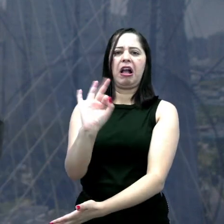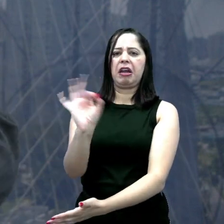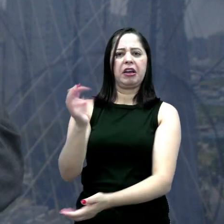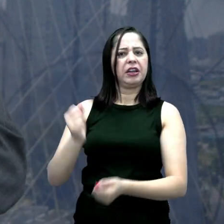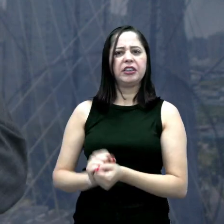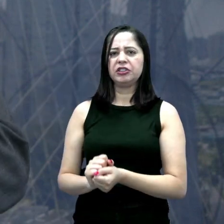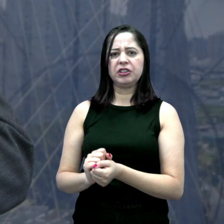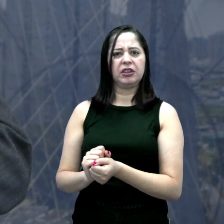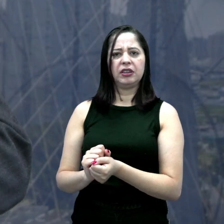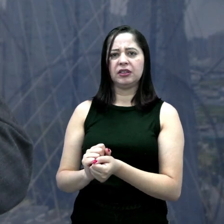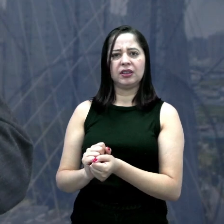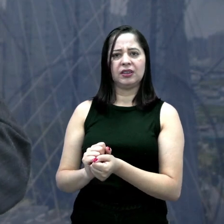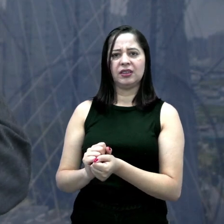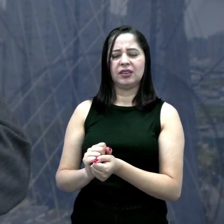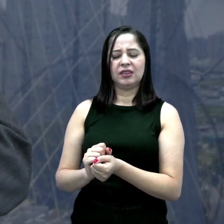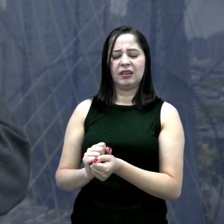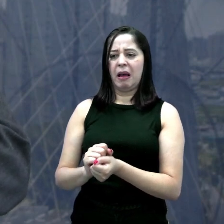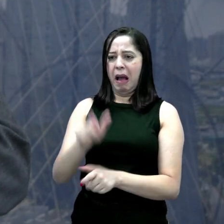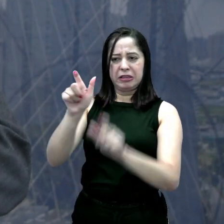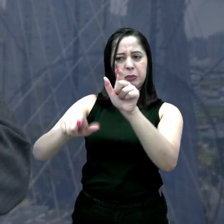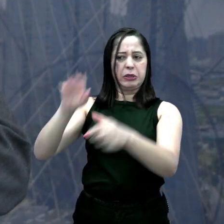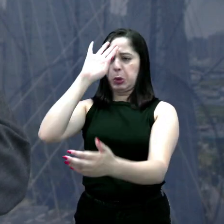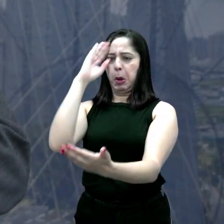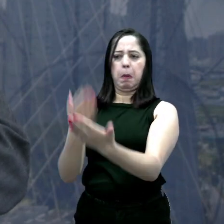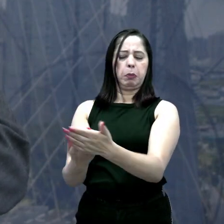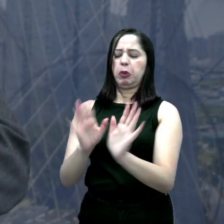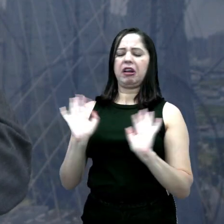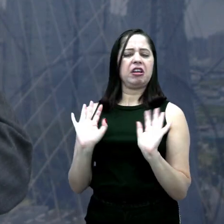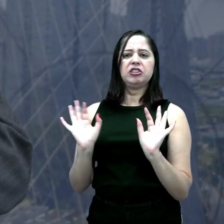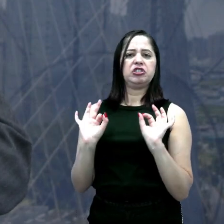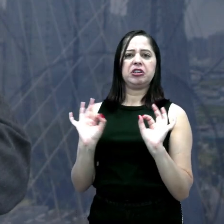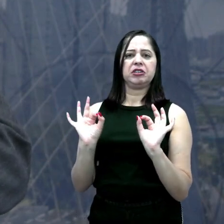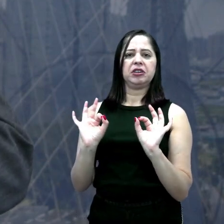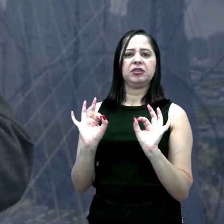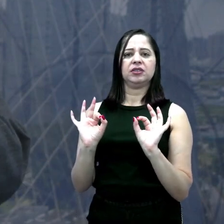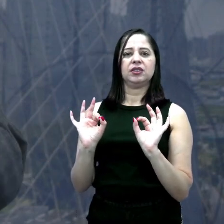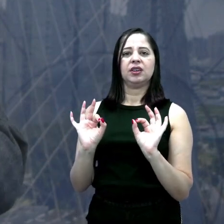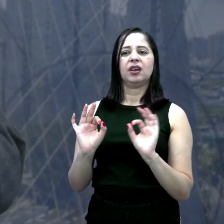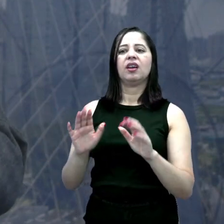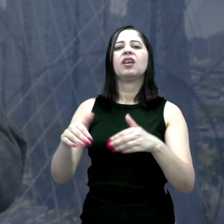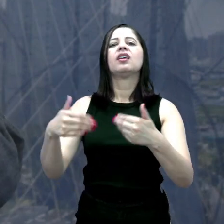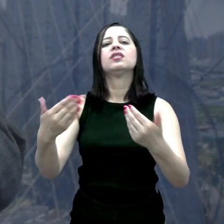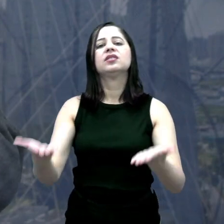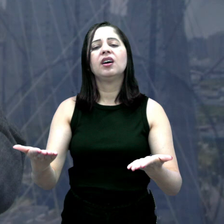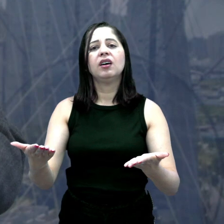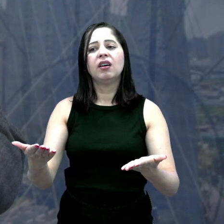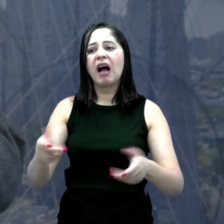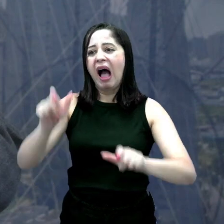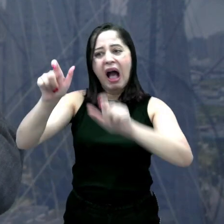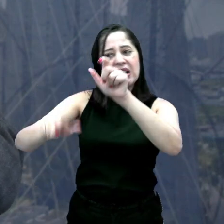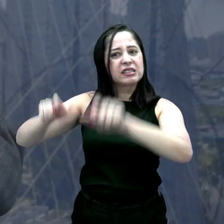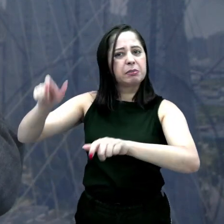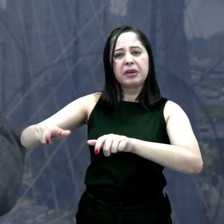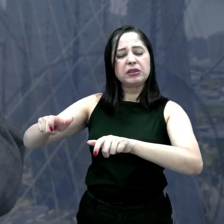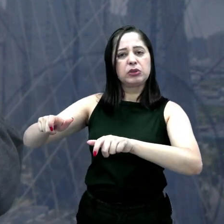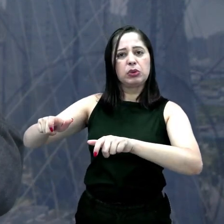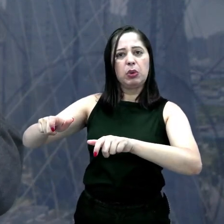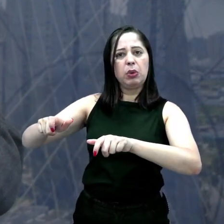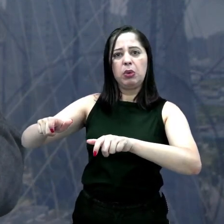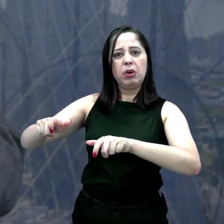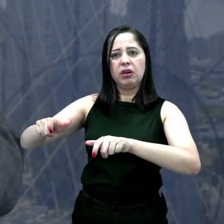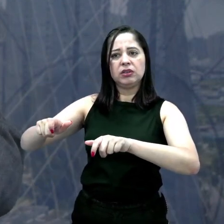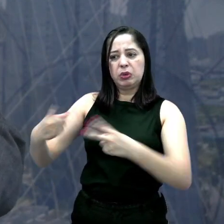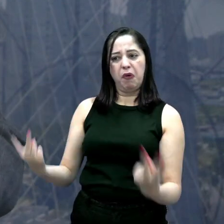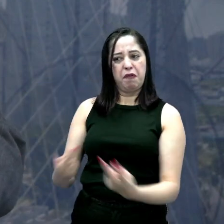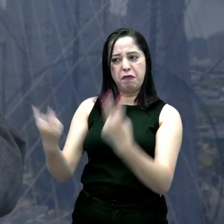corte quanto lá embaixo. Tem gente que não acredita que vai acontecer. E a gente fica nessa, o que é estudo? Então o pessoal não dá valor talvez para um estudo